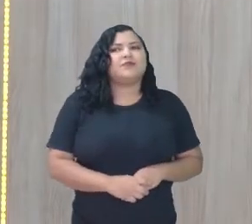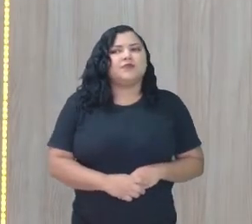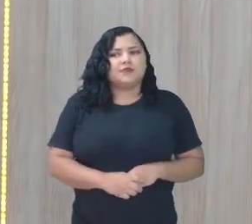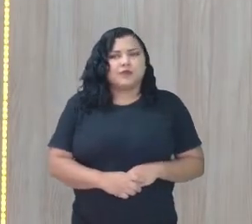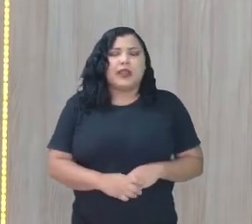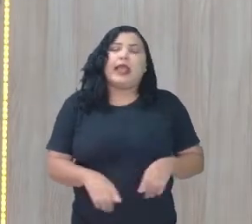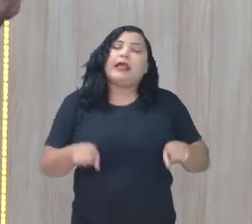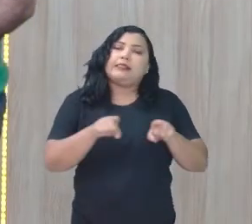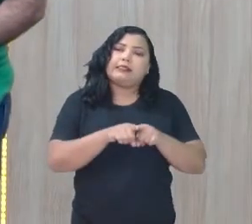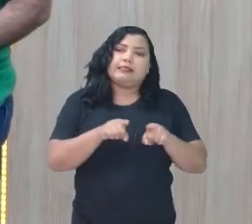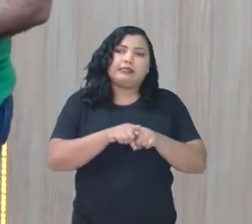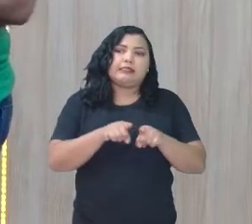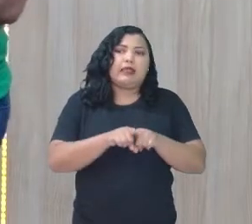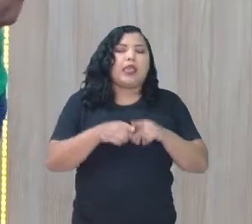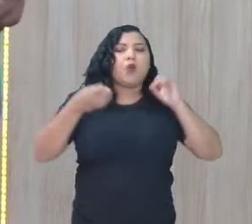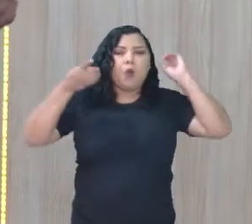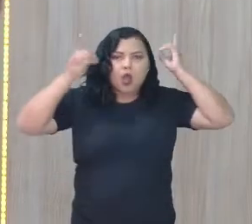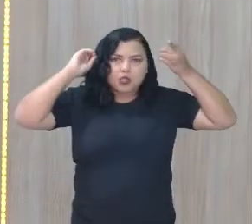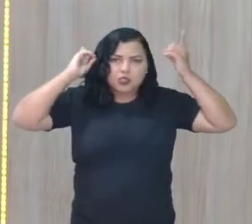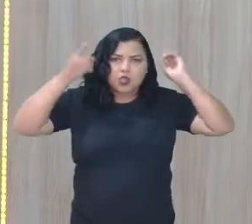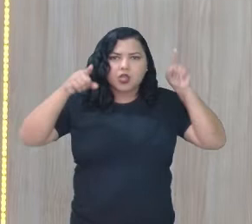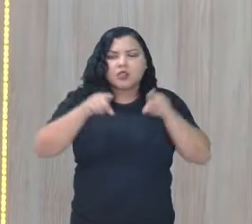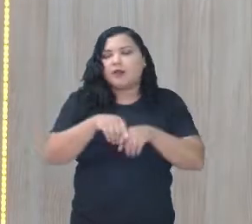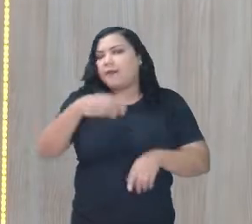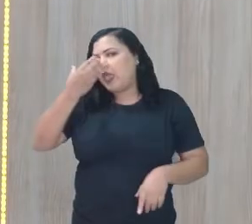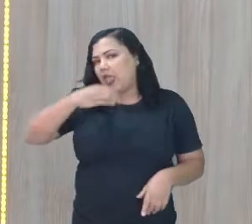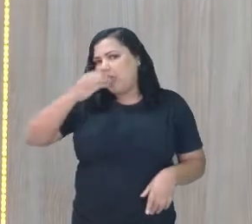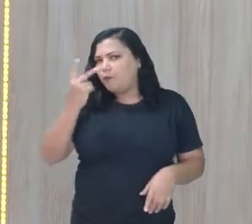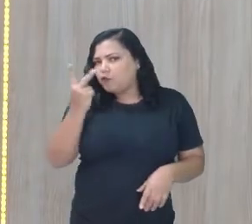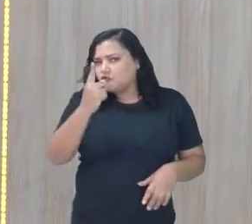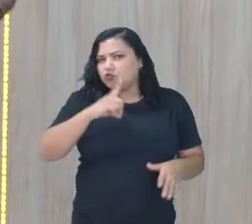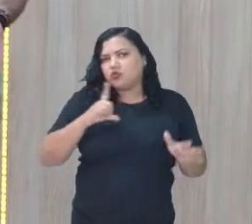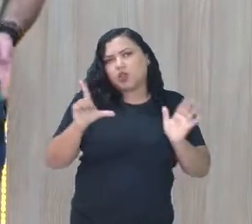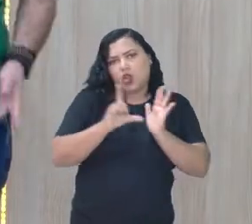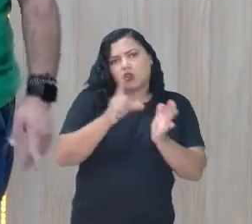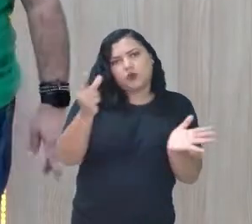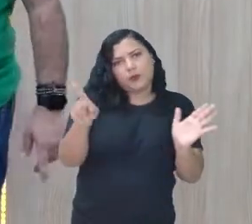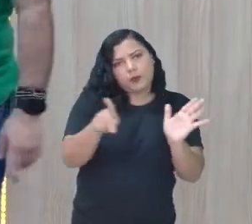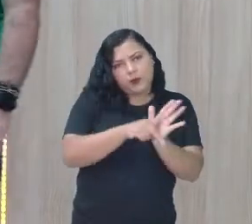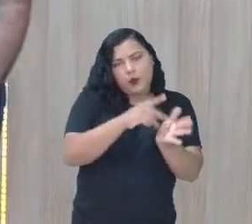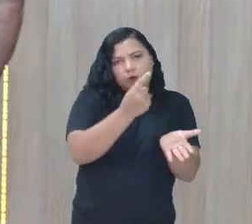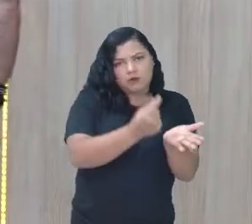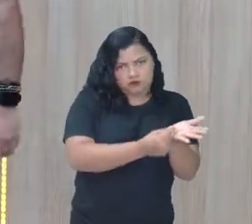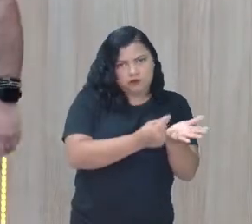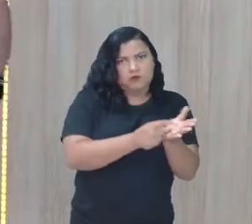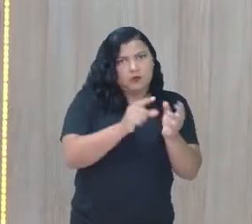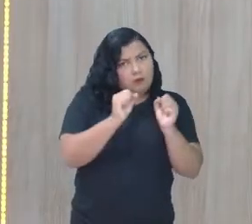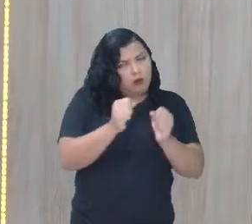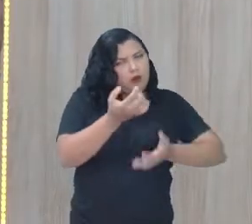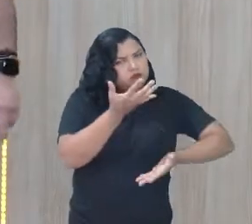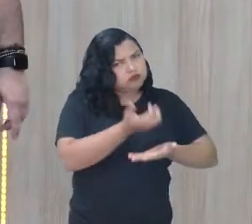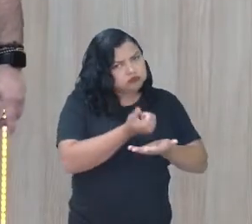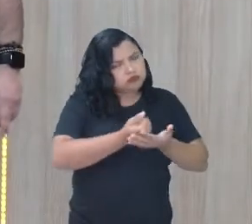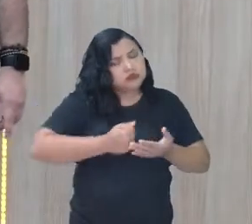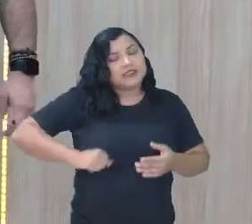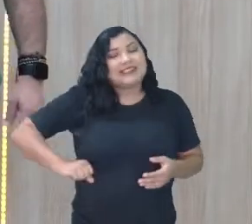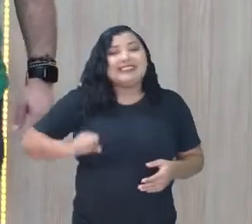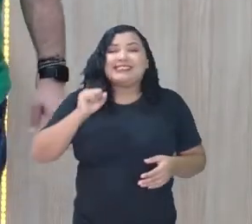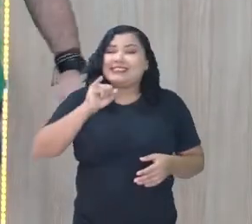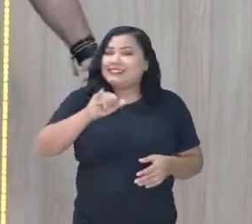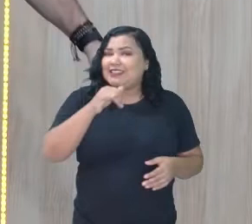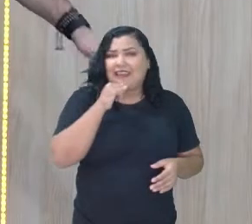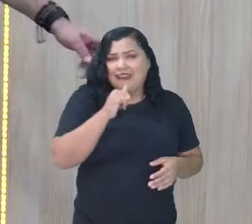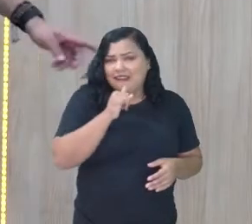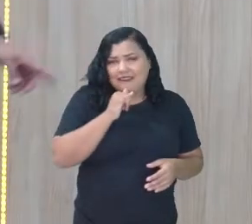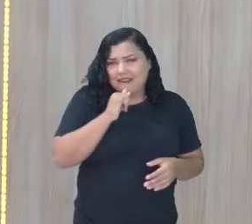aplicativo, da Play Store, para o Android e Apple Store, para o iOS. E se você ainda não fez o